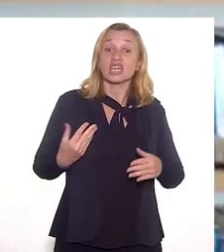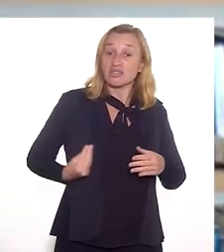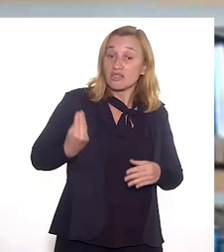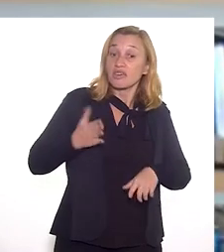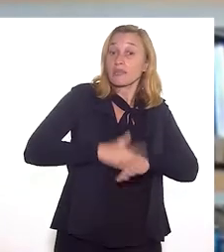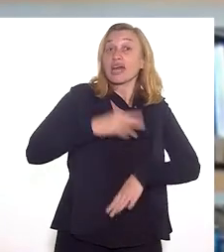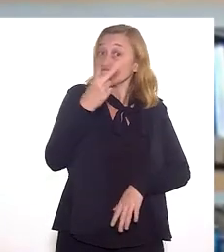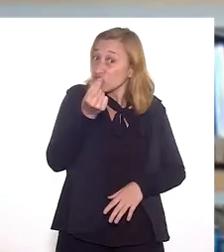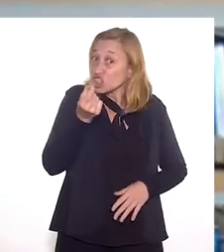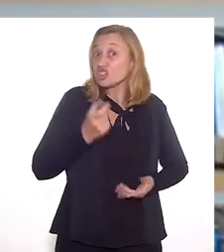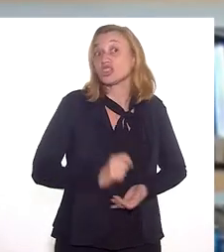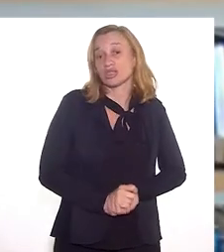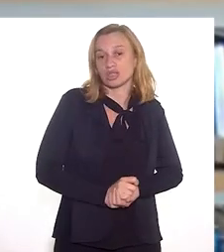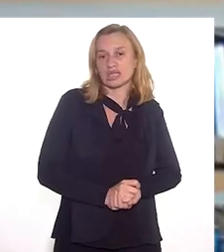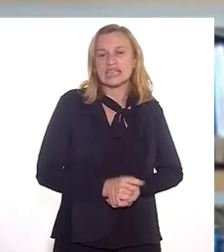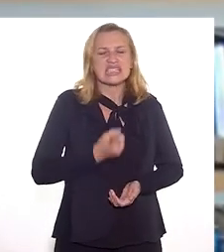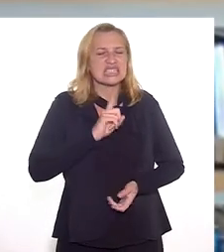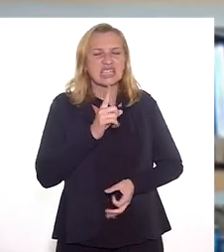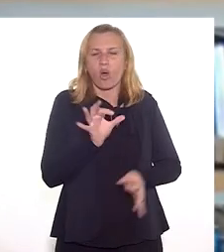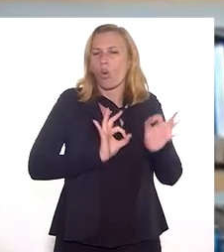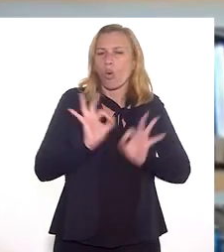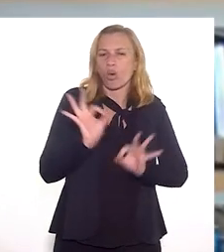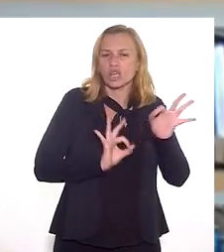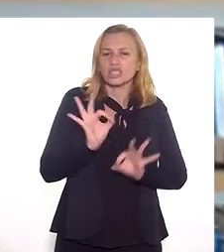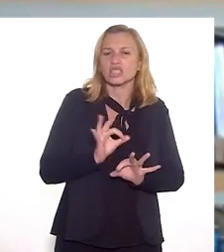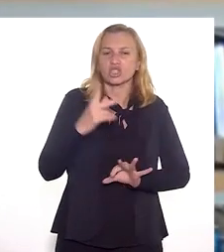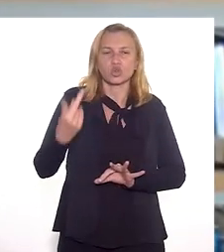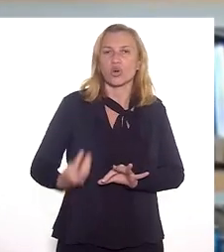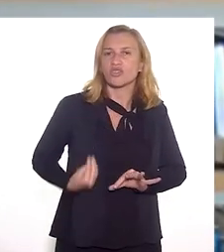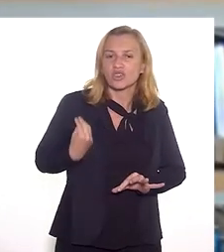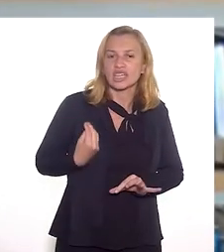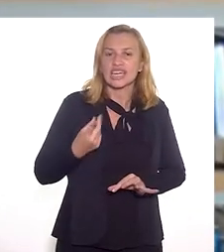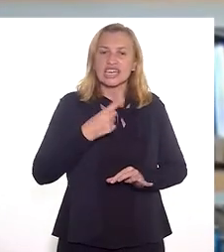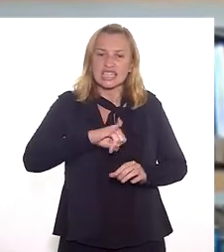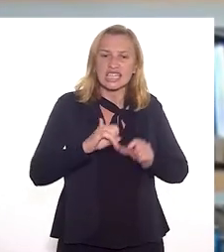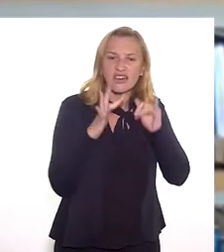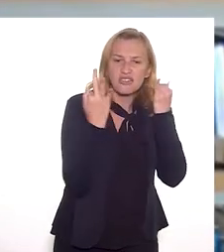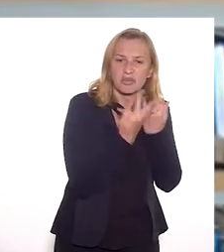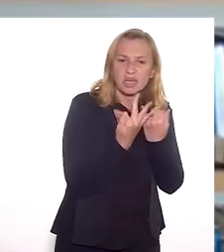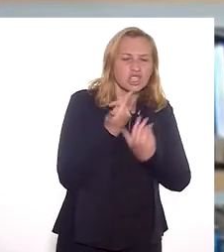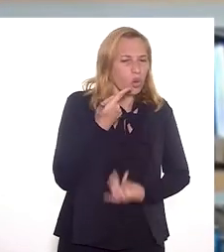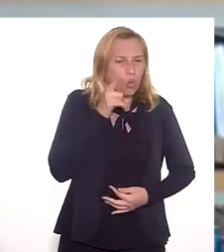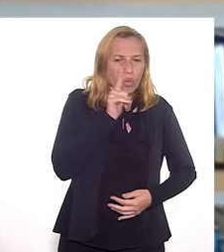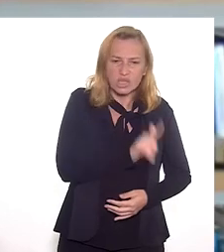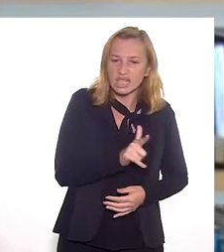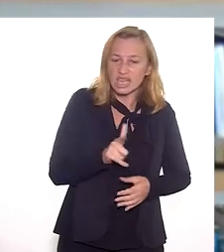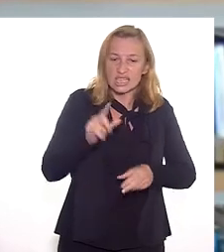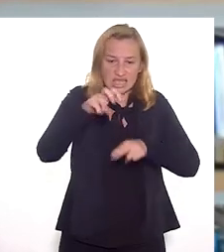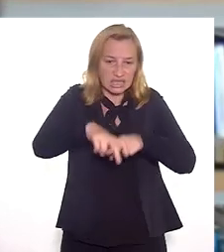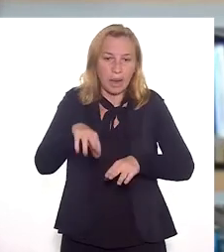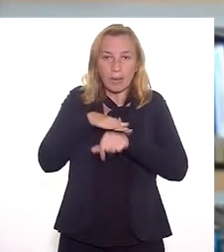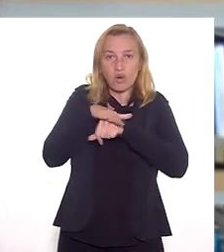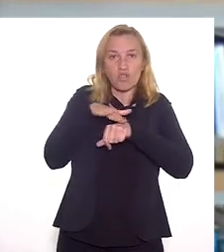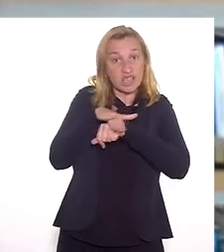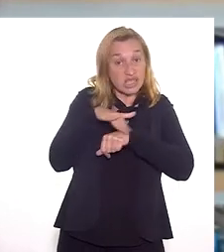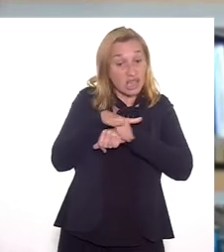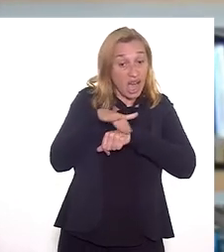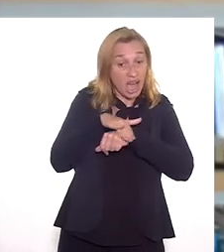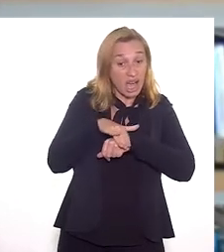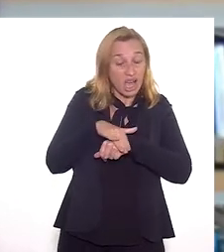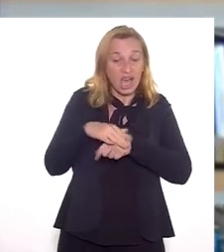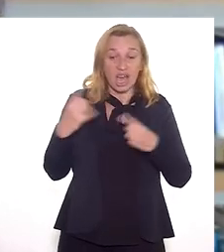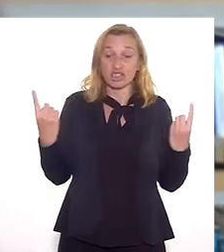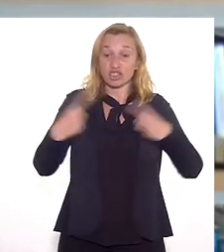mais 20. Então, se ela não organiza a vida patrimonial, se a família não consegue sentar para conversar sobre